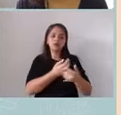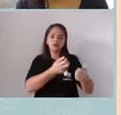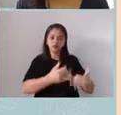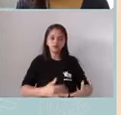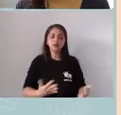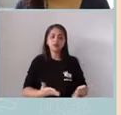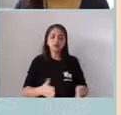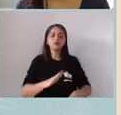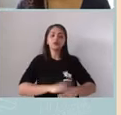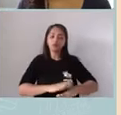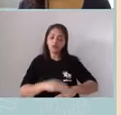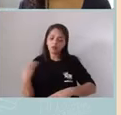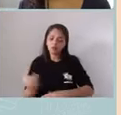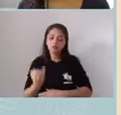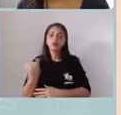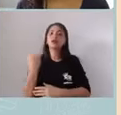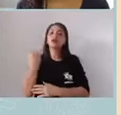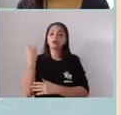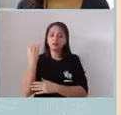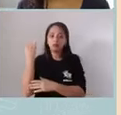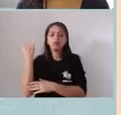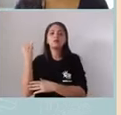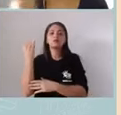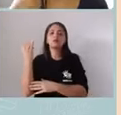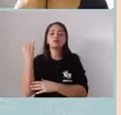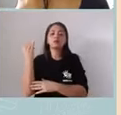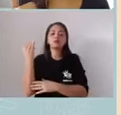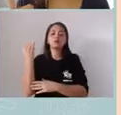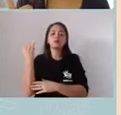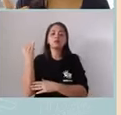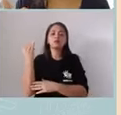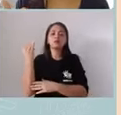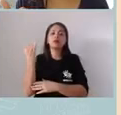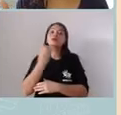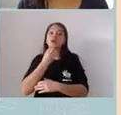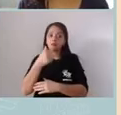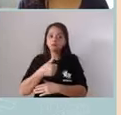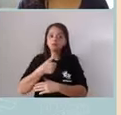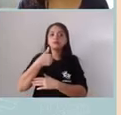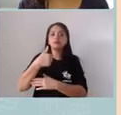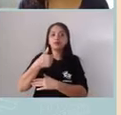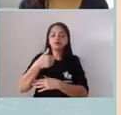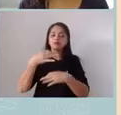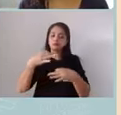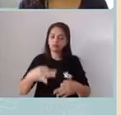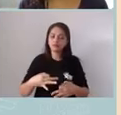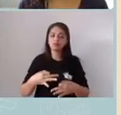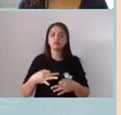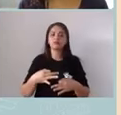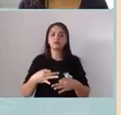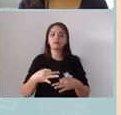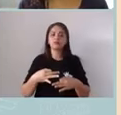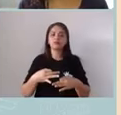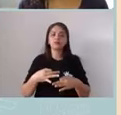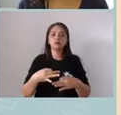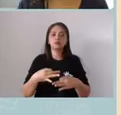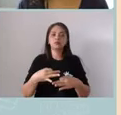sobre o impacto que isso está tendo, e que a gente espera que seja muito positivo, com certeza, né, dessa questão